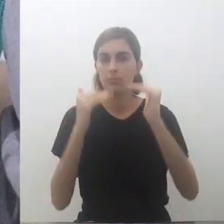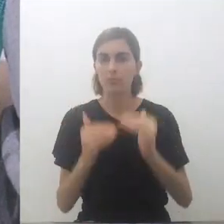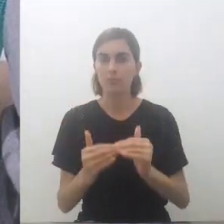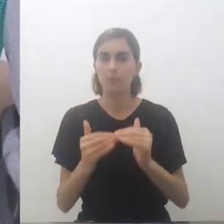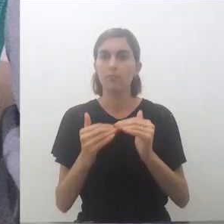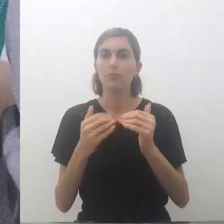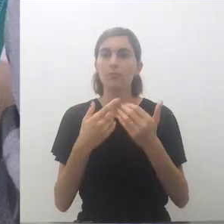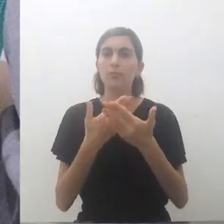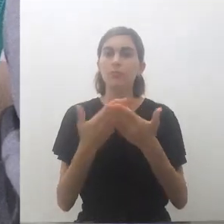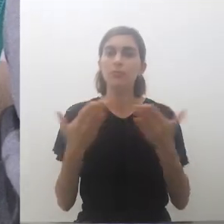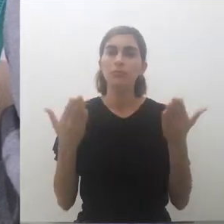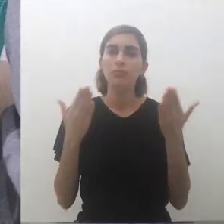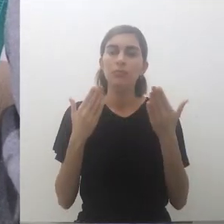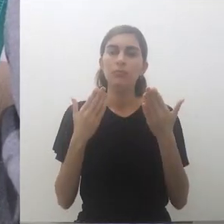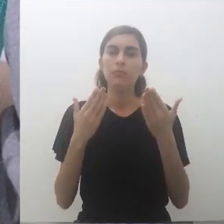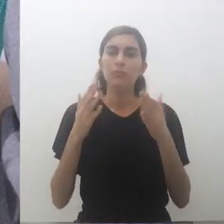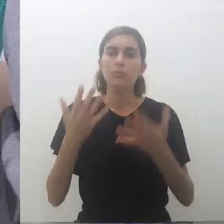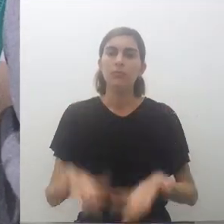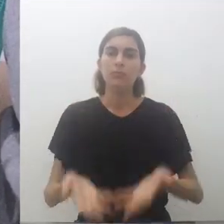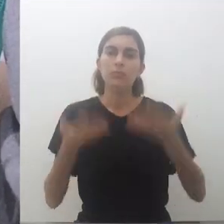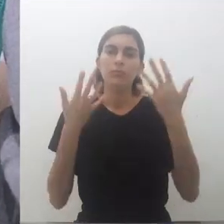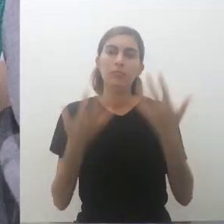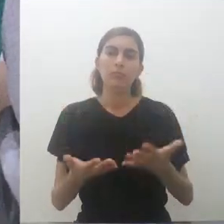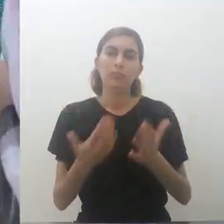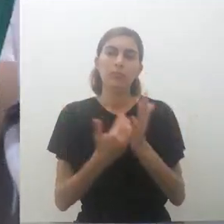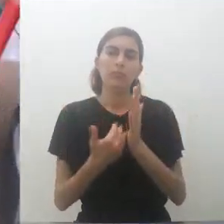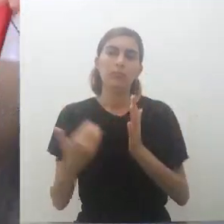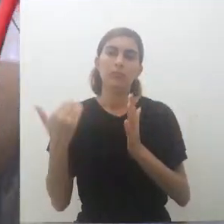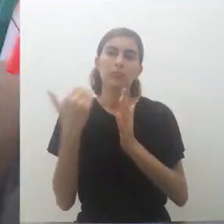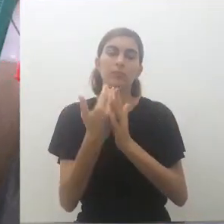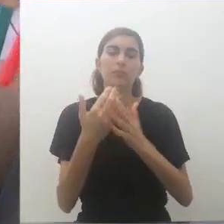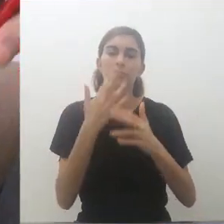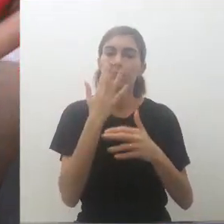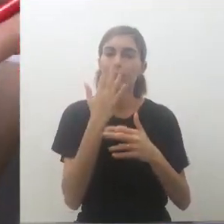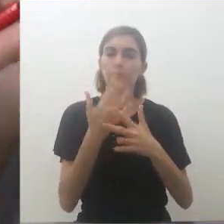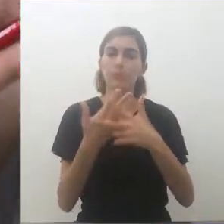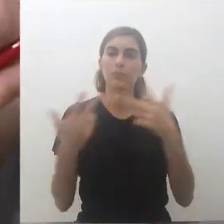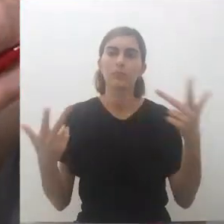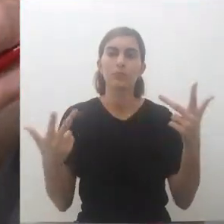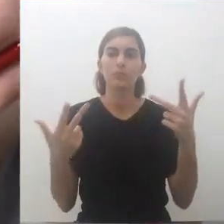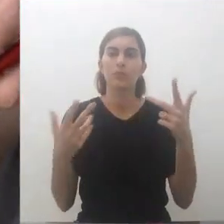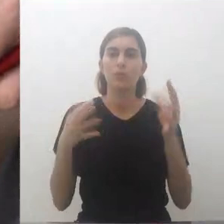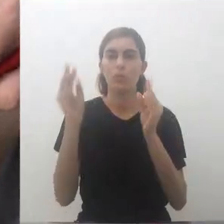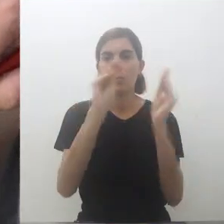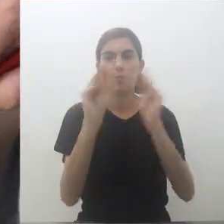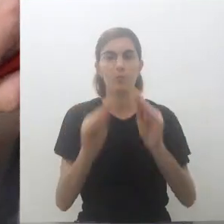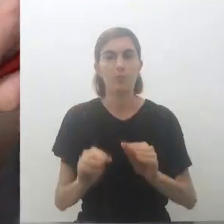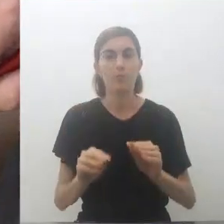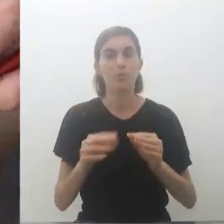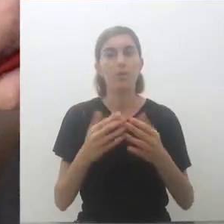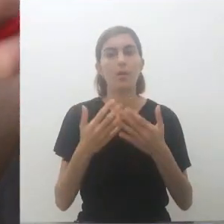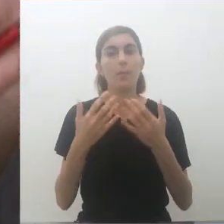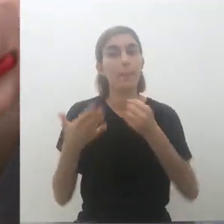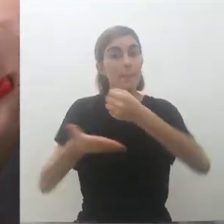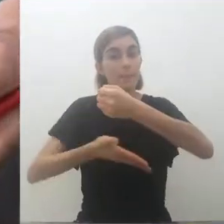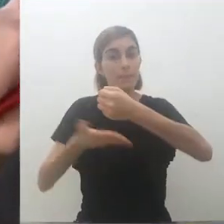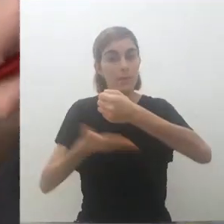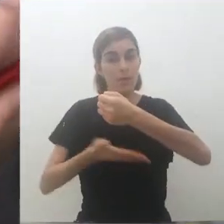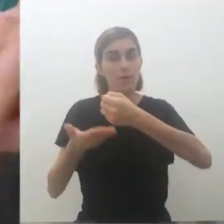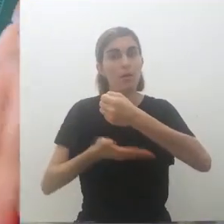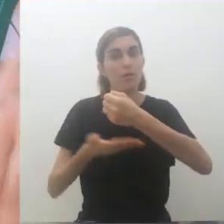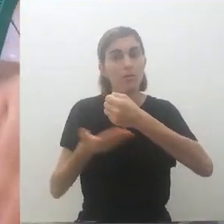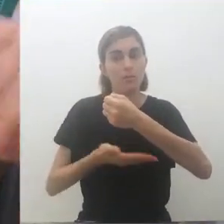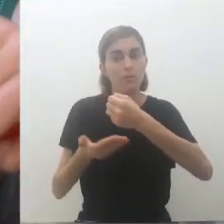uma leveza maior às flores da composição aqui. E uma base para